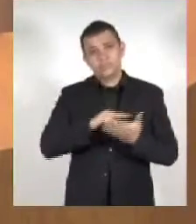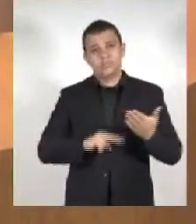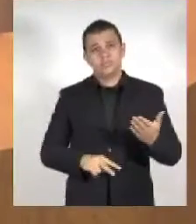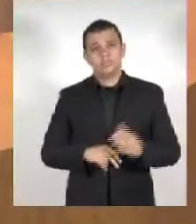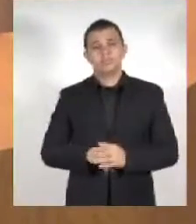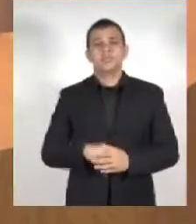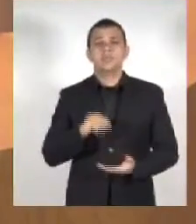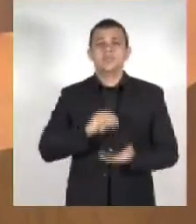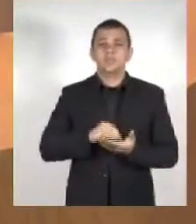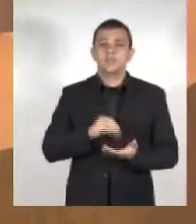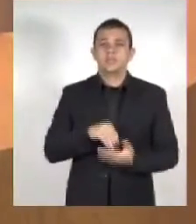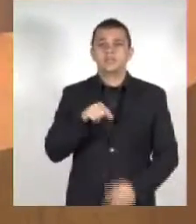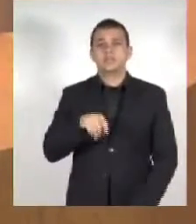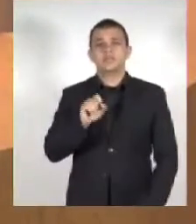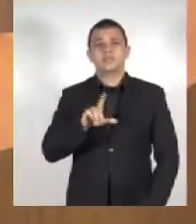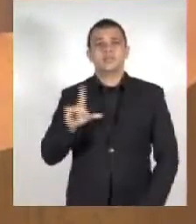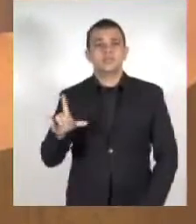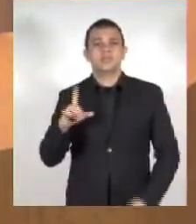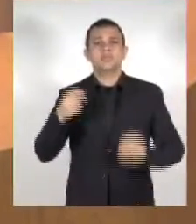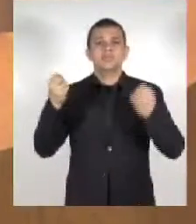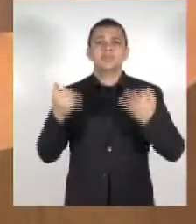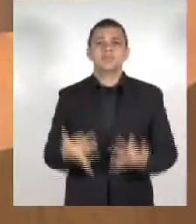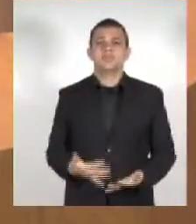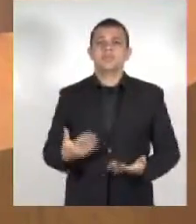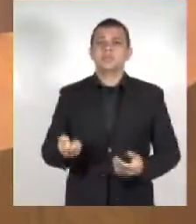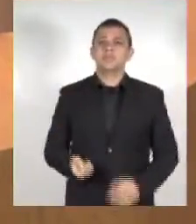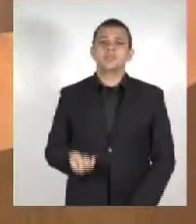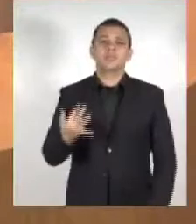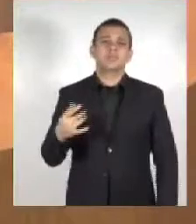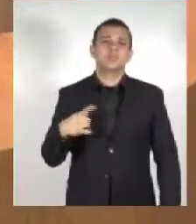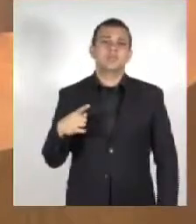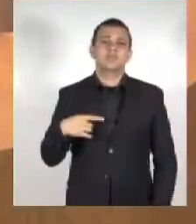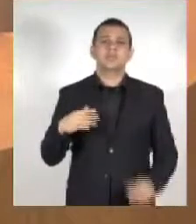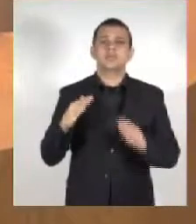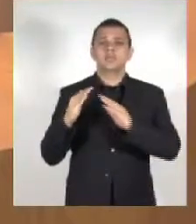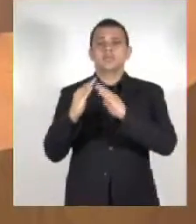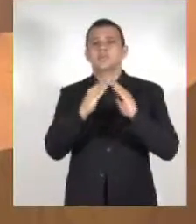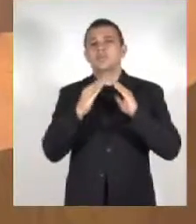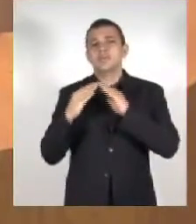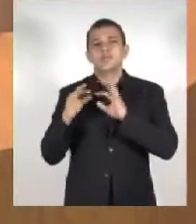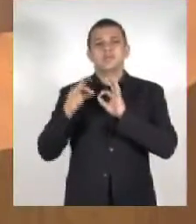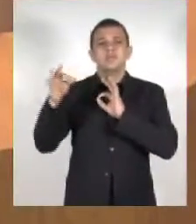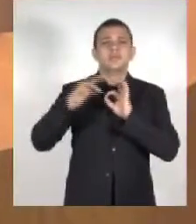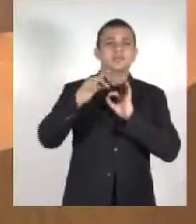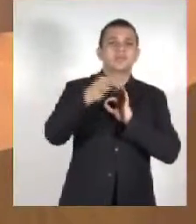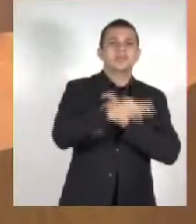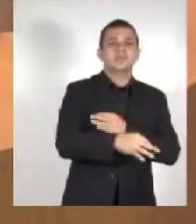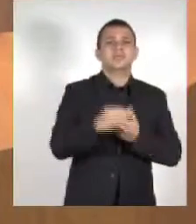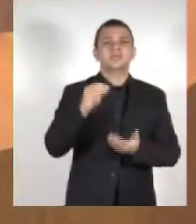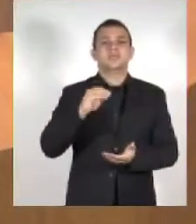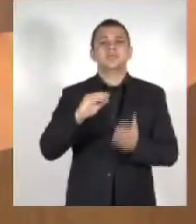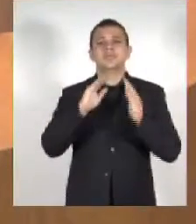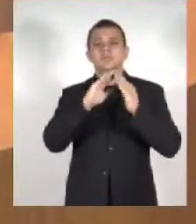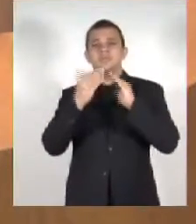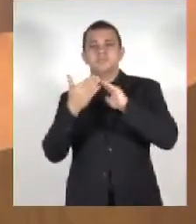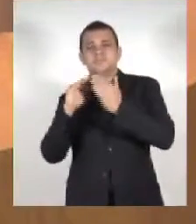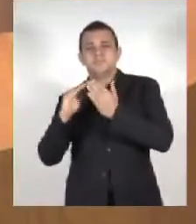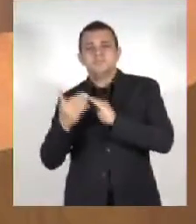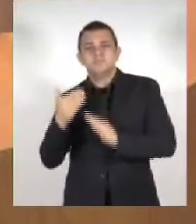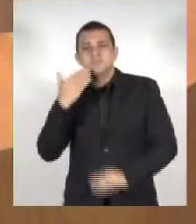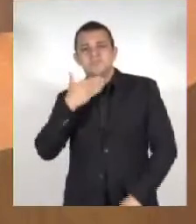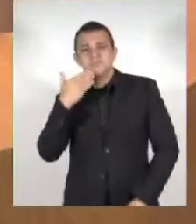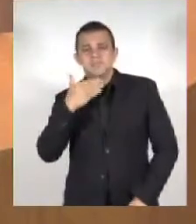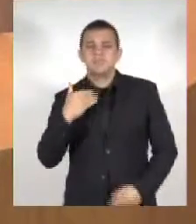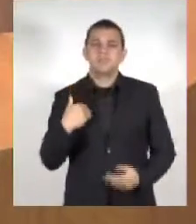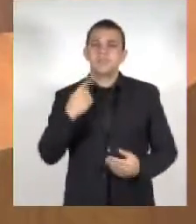São Luís, com a grande quantidade de periferias, grande quantidade de favelas. Nós temos bem próximo ao